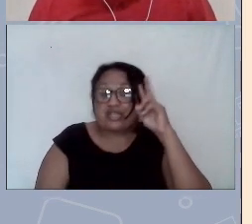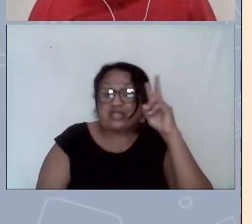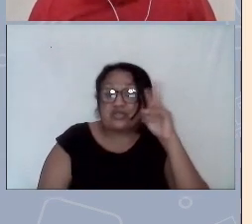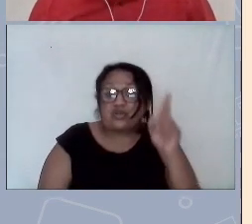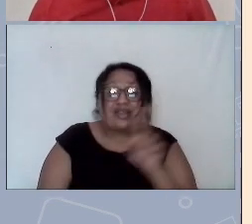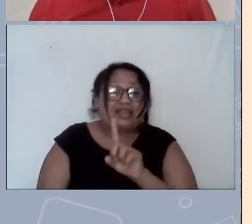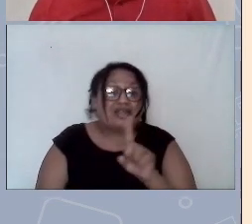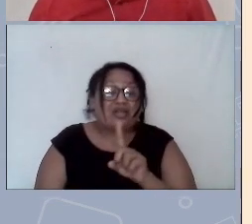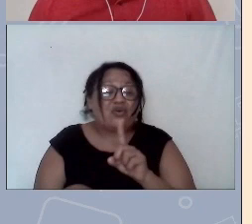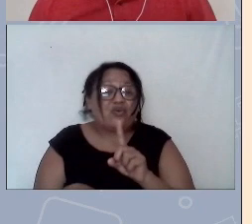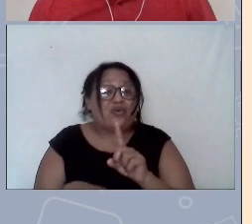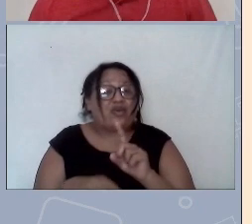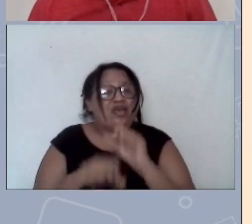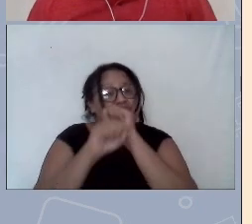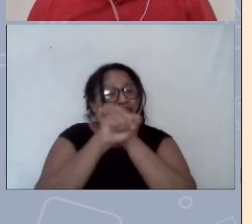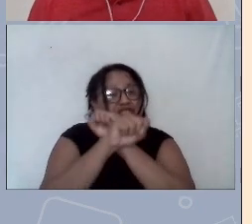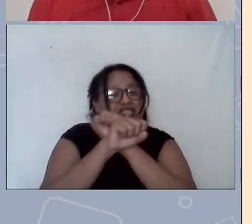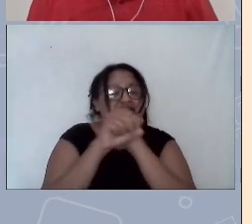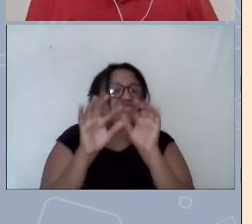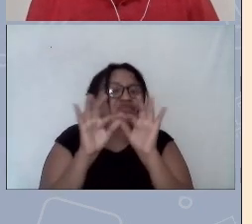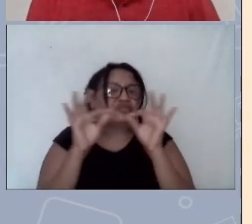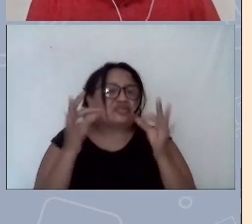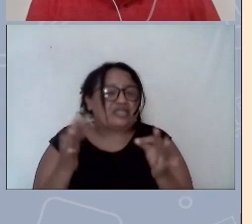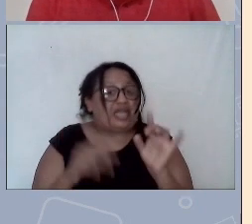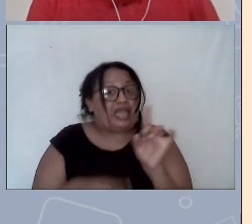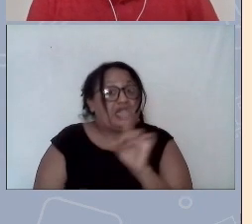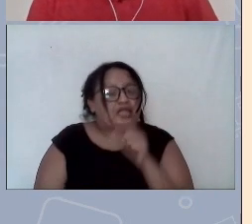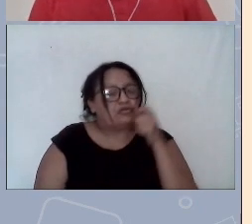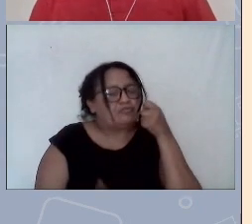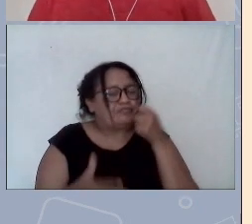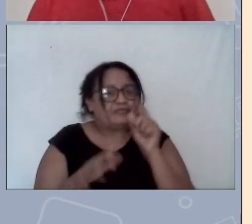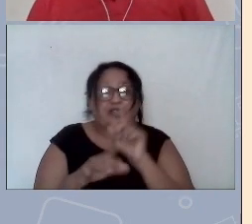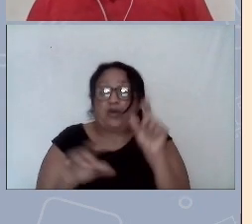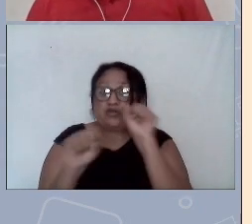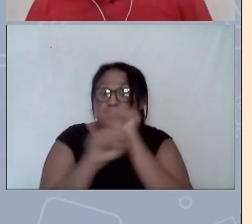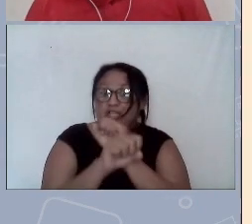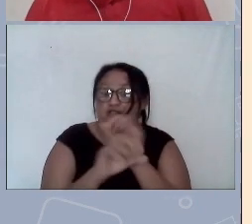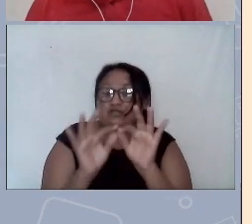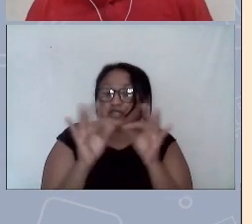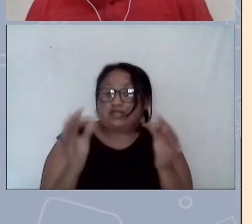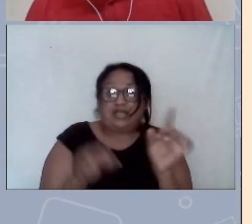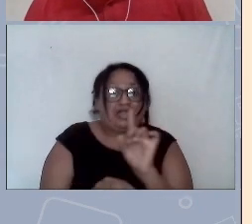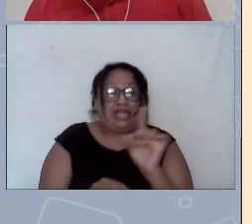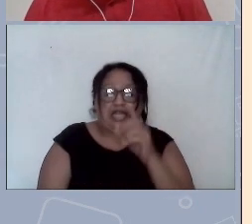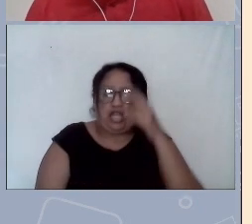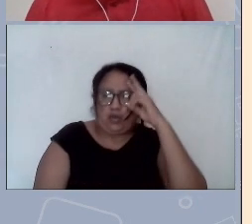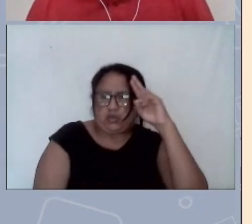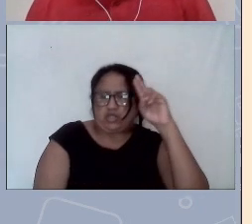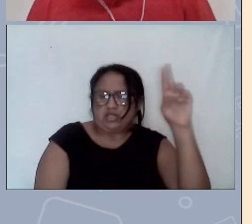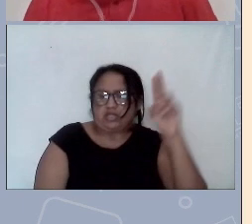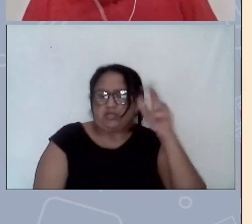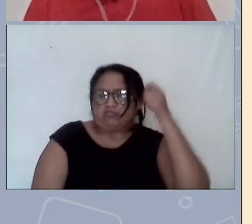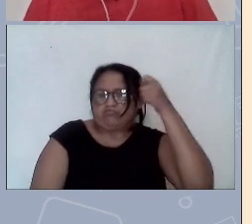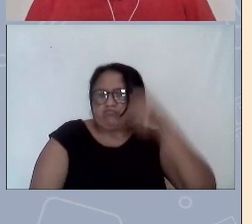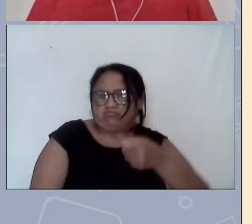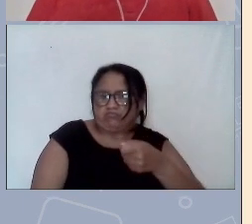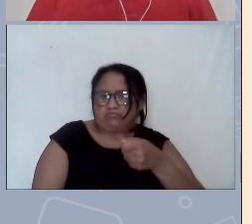tirânico de seus fatos presta atenção não é um escravo humilde nem um senhor tirânico de seus fatos